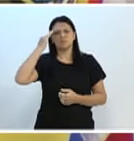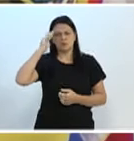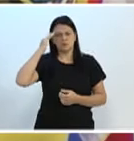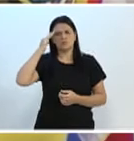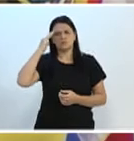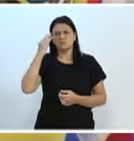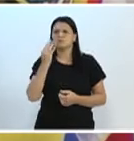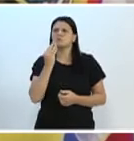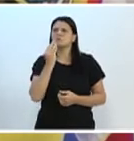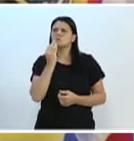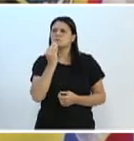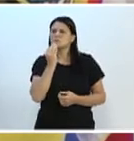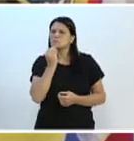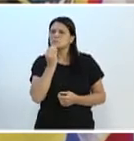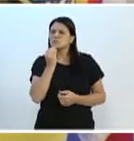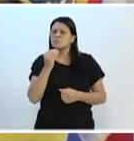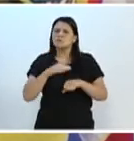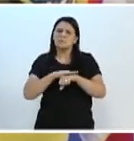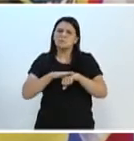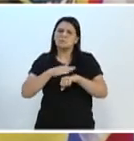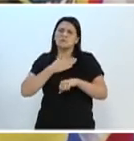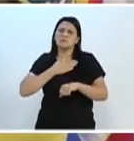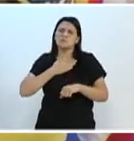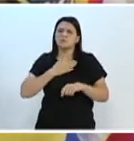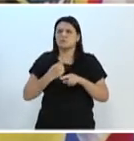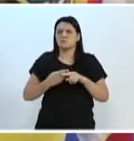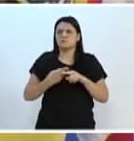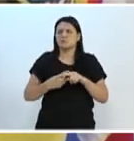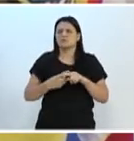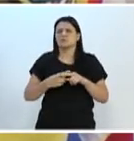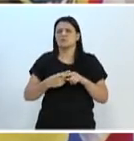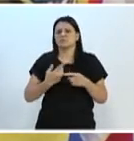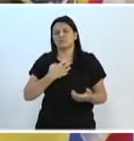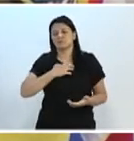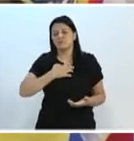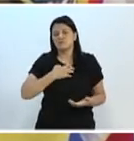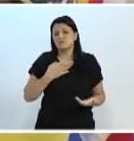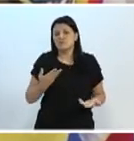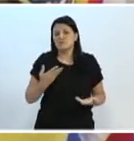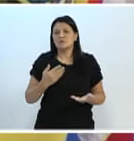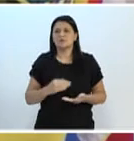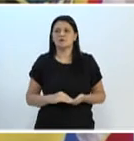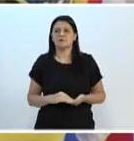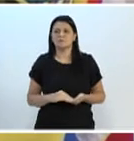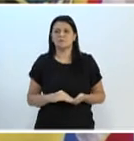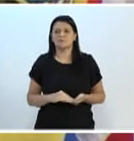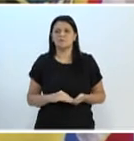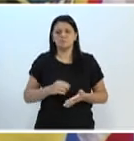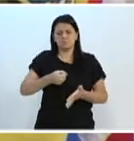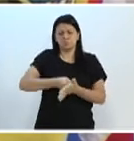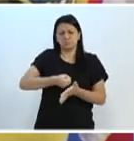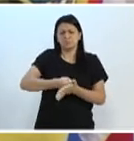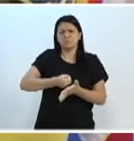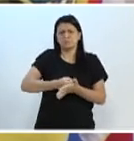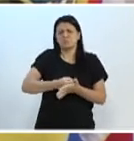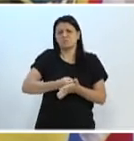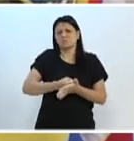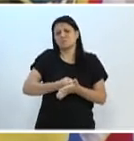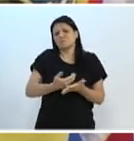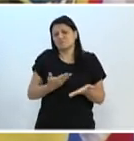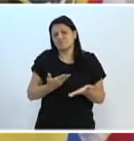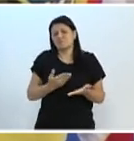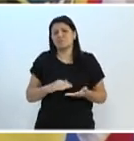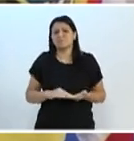senhor também conversou comigo, que obviamente pelo meu jeito, e eu assumo isso, tenho um jeito firme, forte, muitas vezes, e